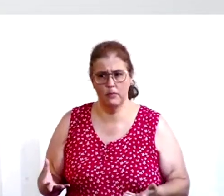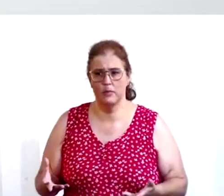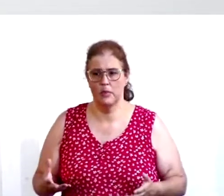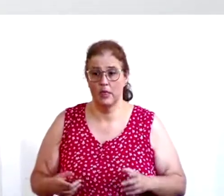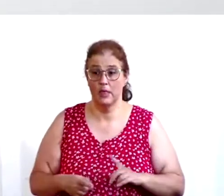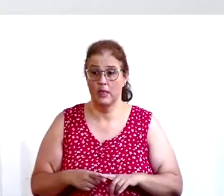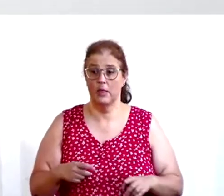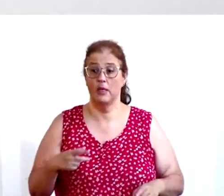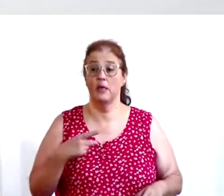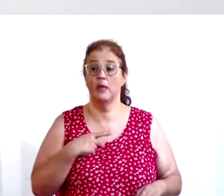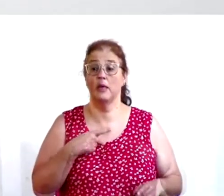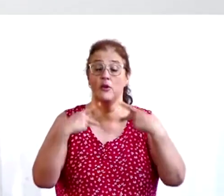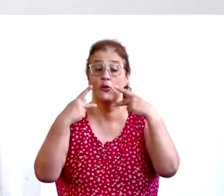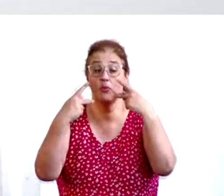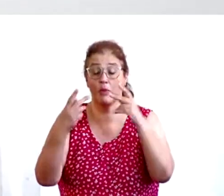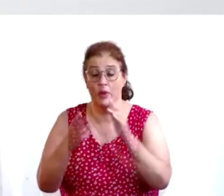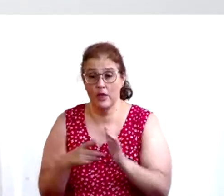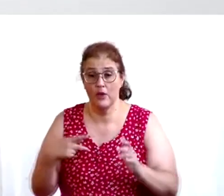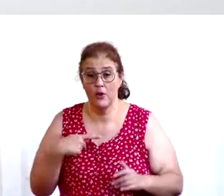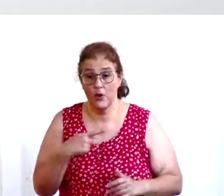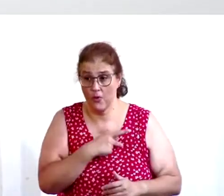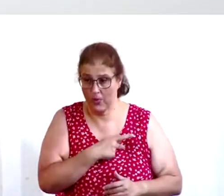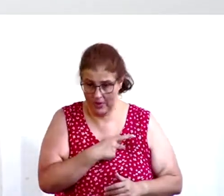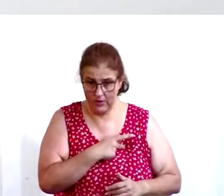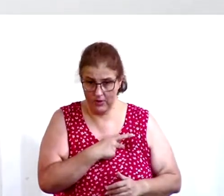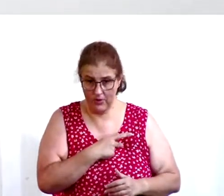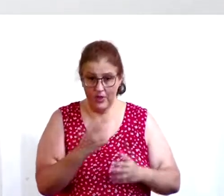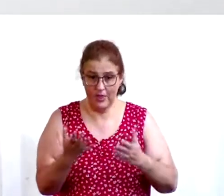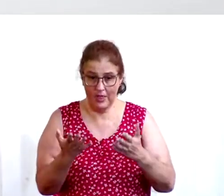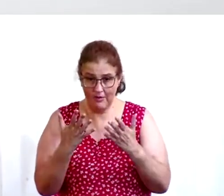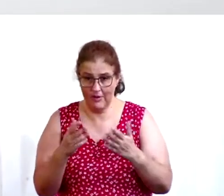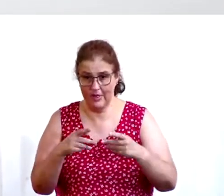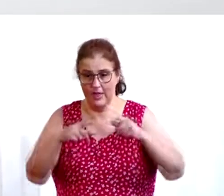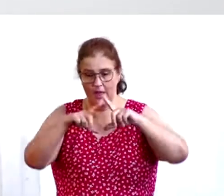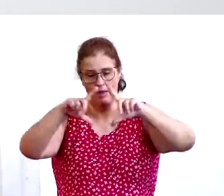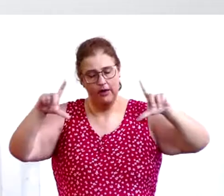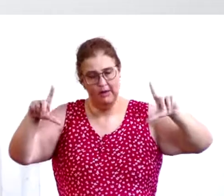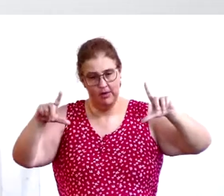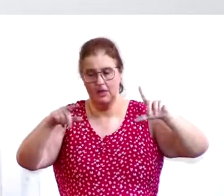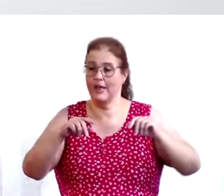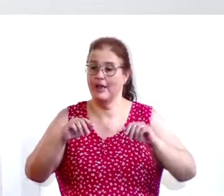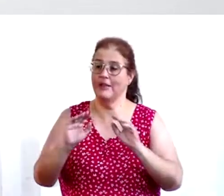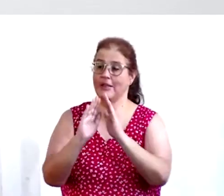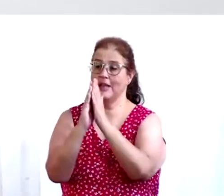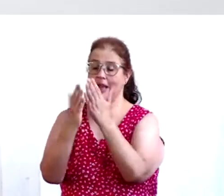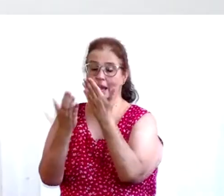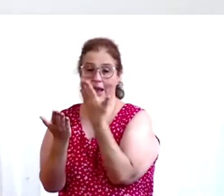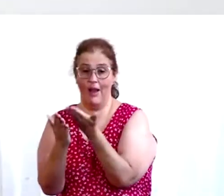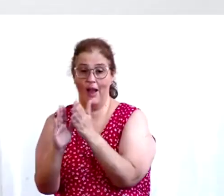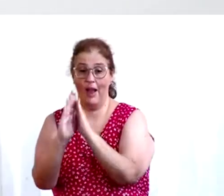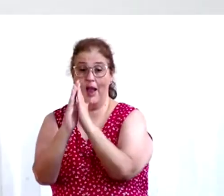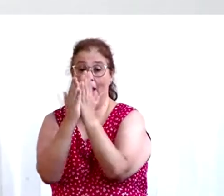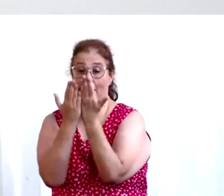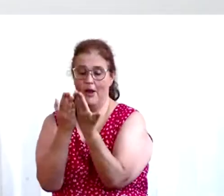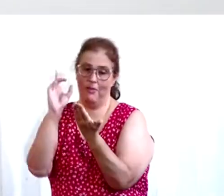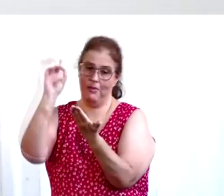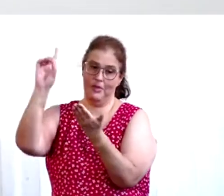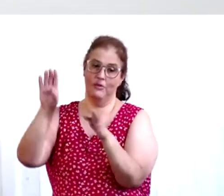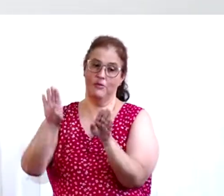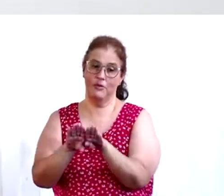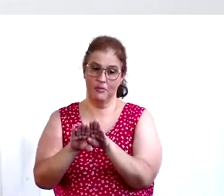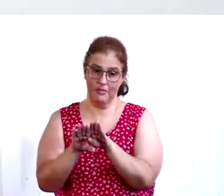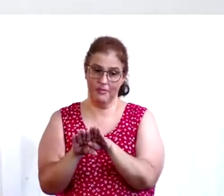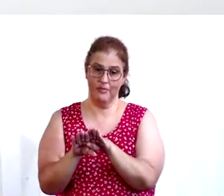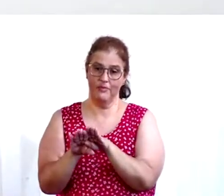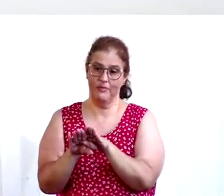teológica. Gostaria que vocês desenhassem uma Bíblia. Sabe por quê? Porque Deus não fala mais lá da montanha. Deus